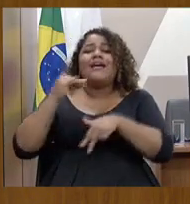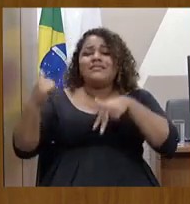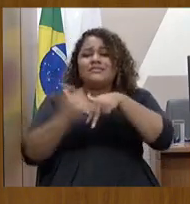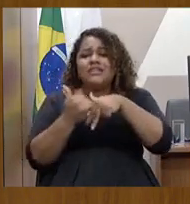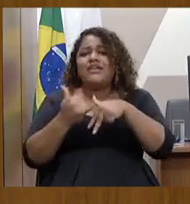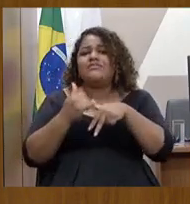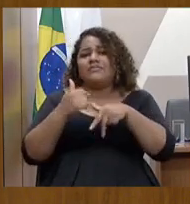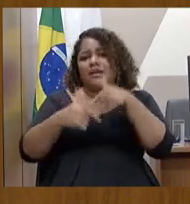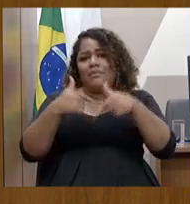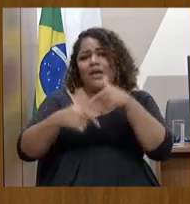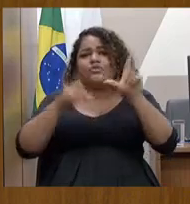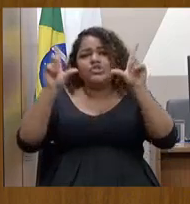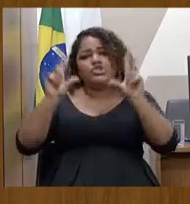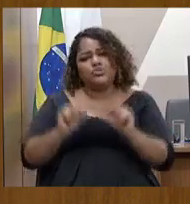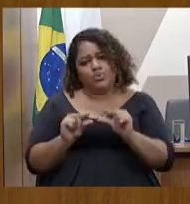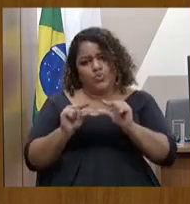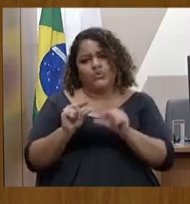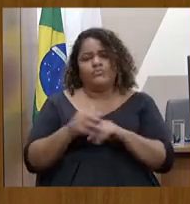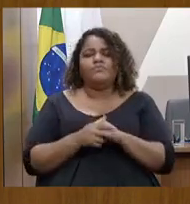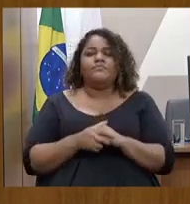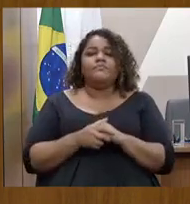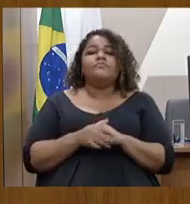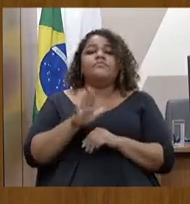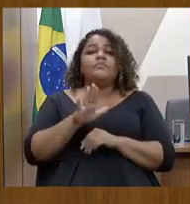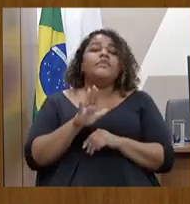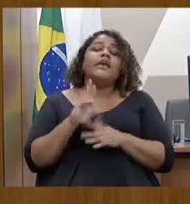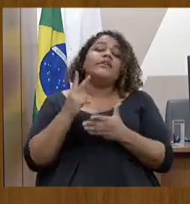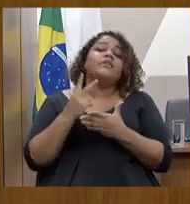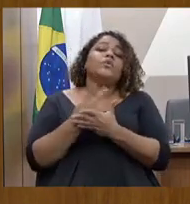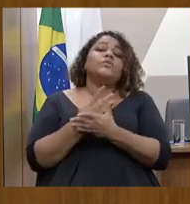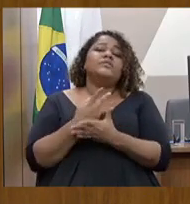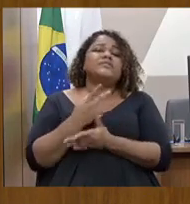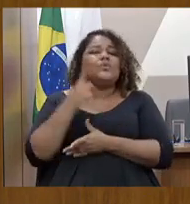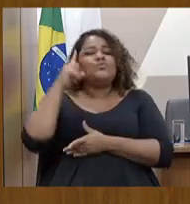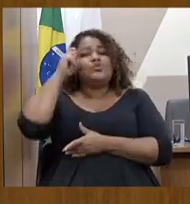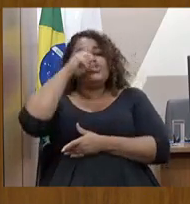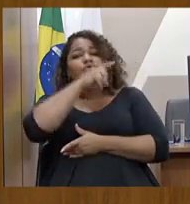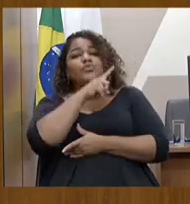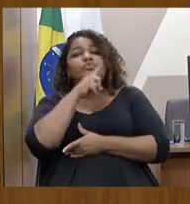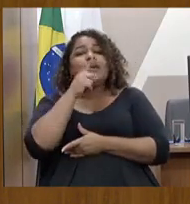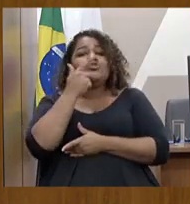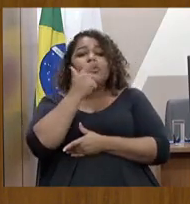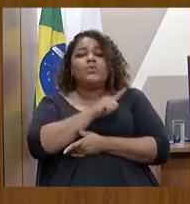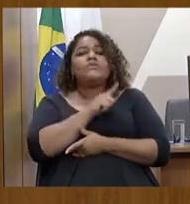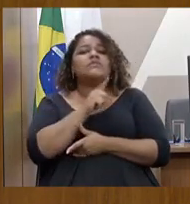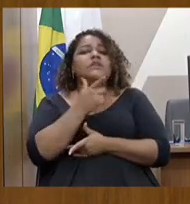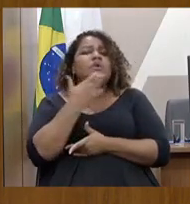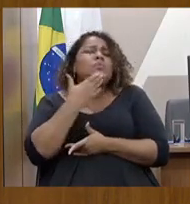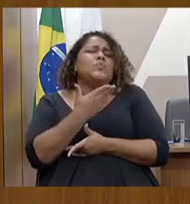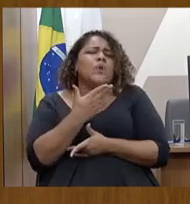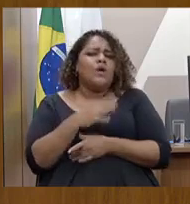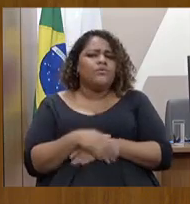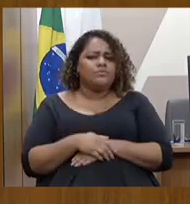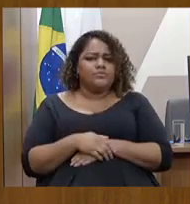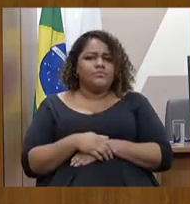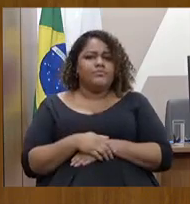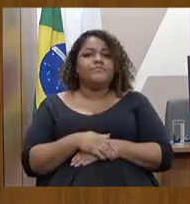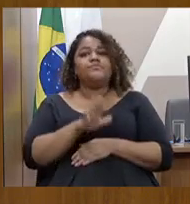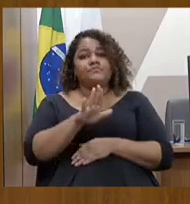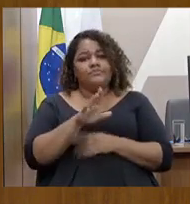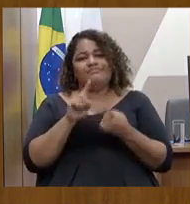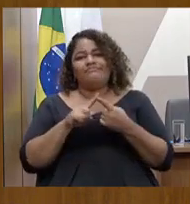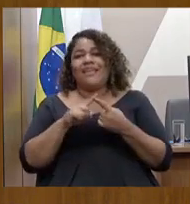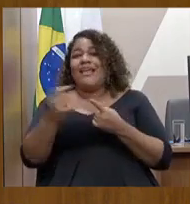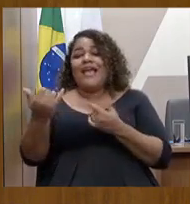é um ponto relevante debate o que que nós temos aí de dificuldade de dificultar pontos assume